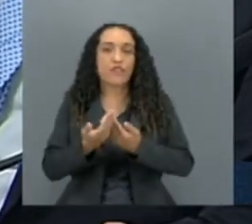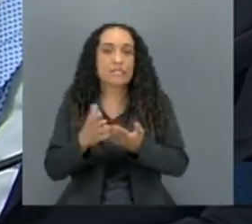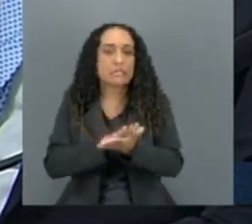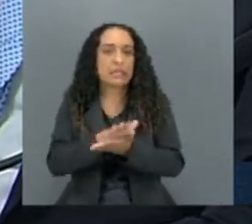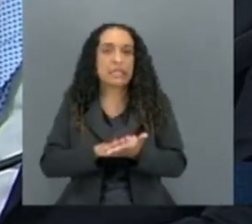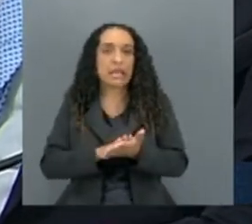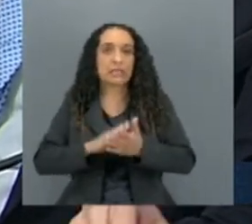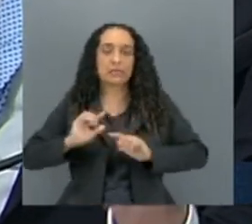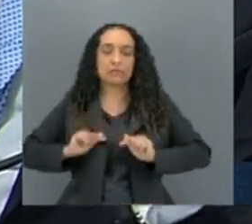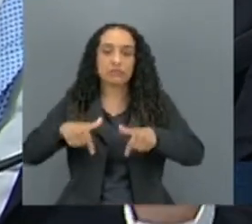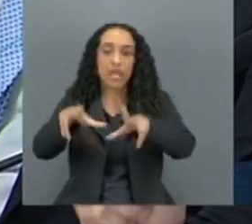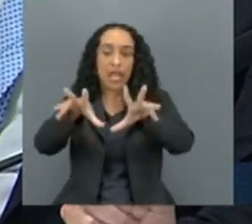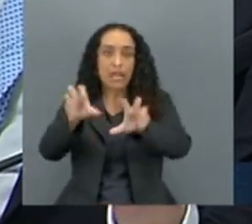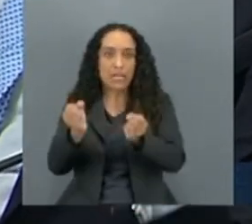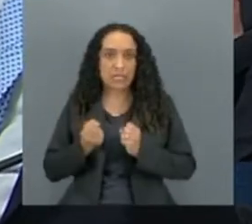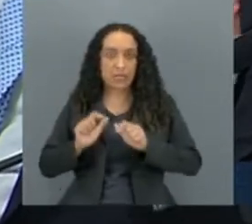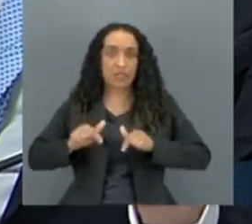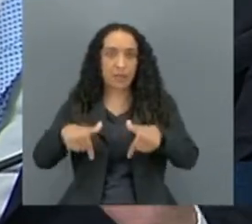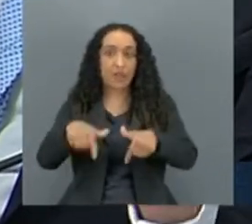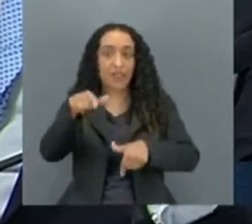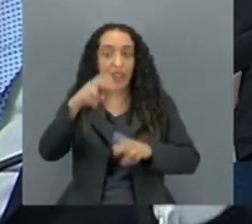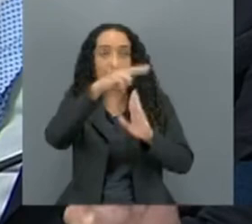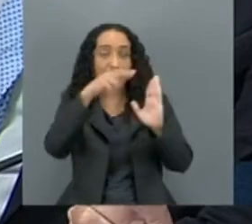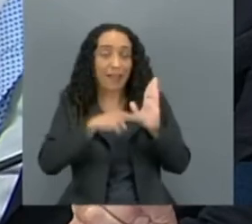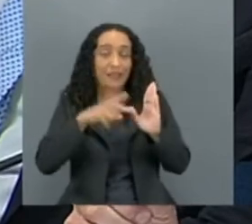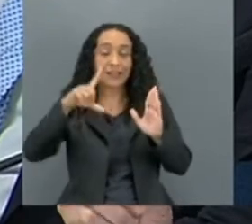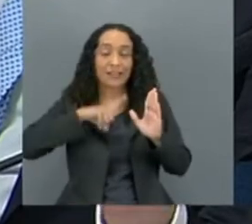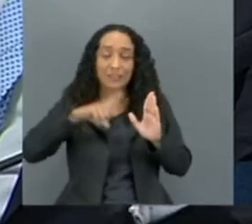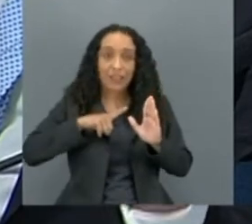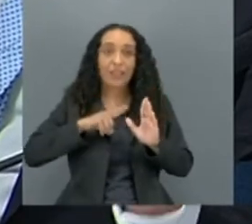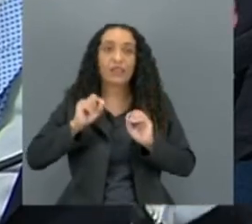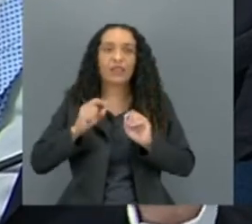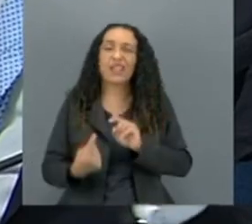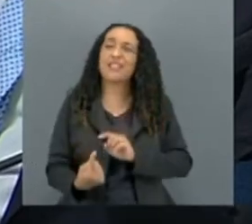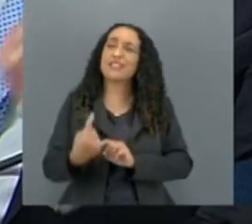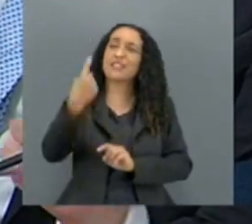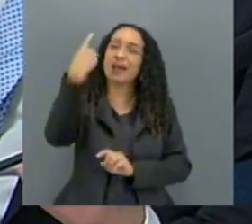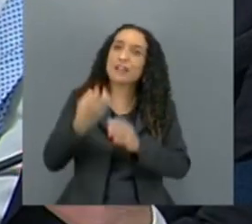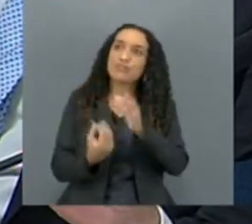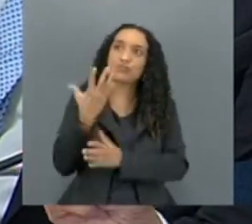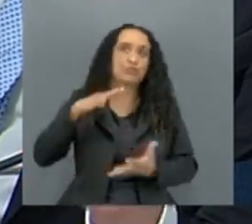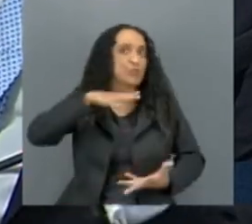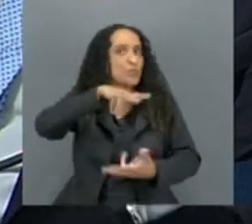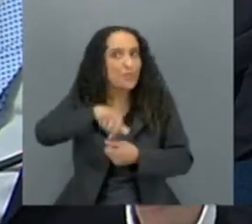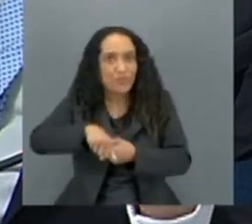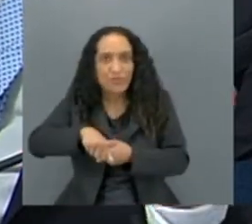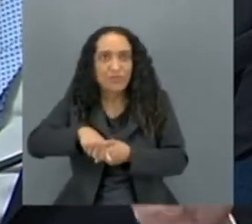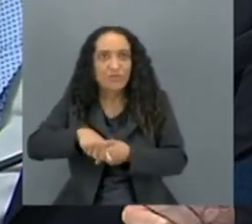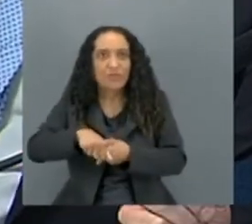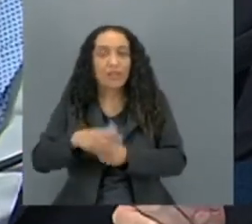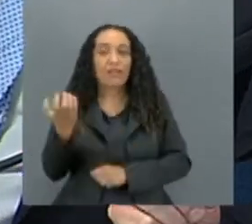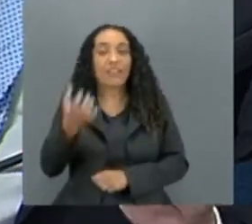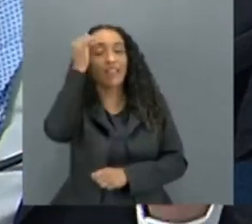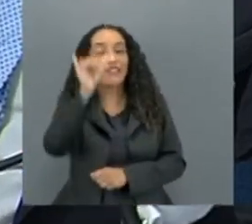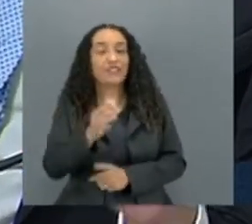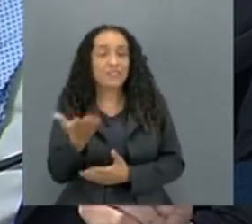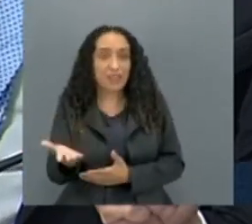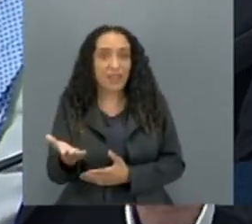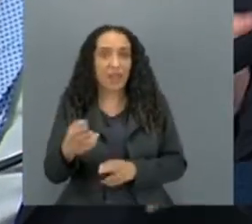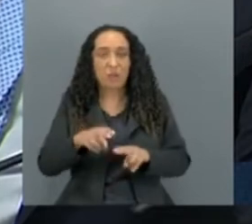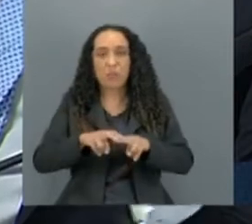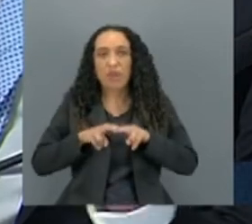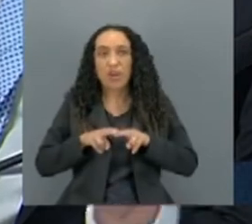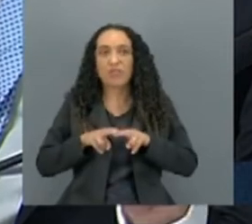exercer cargos. Essa é uma regra que existe desde que o mundo é mundo. Querer evitar isso por